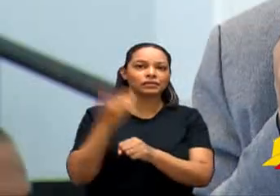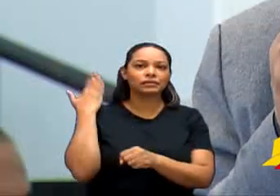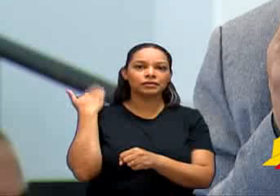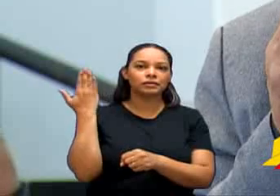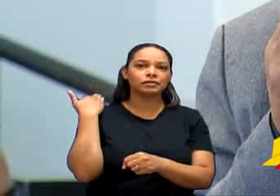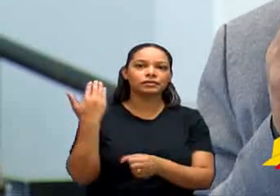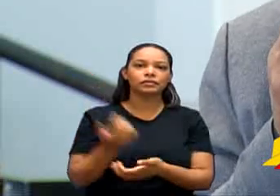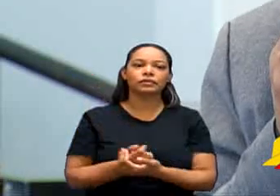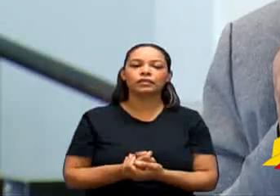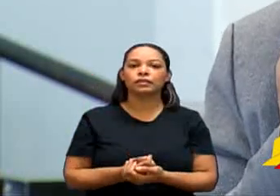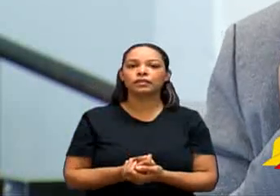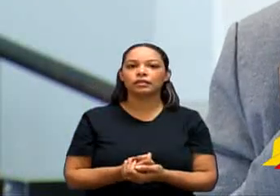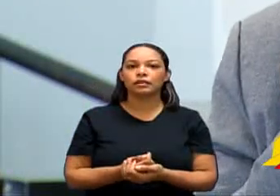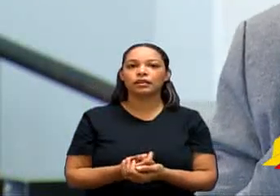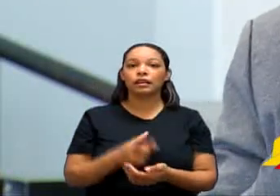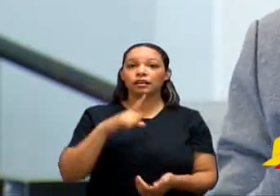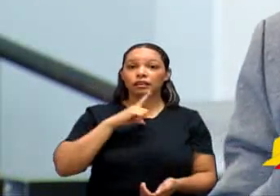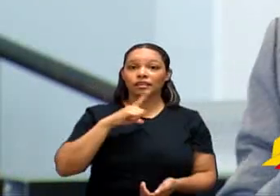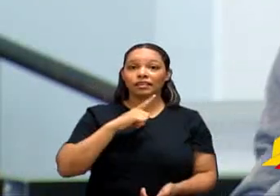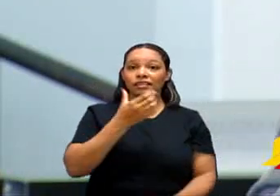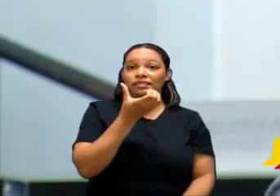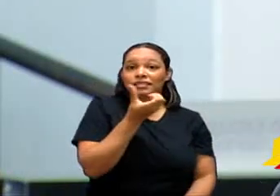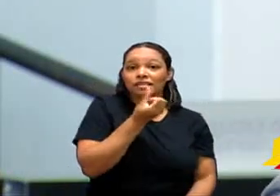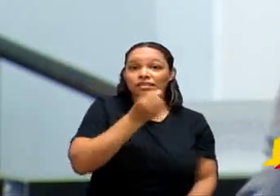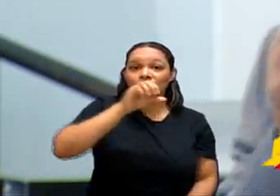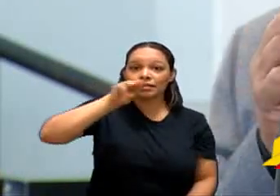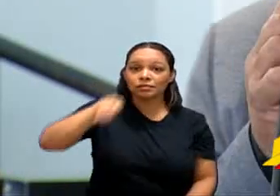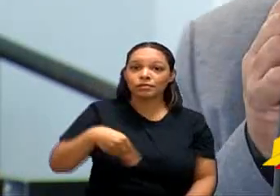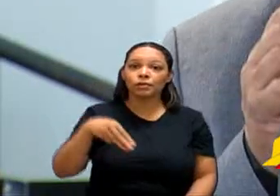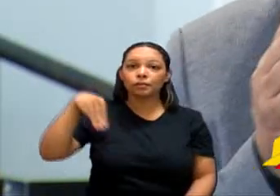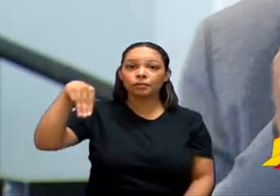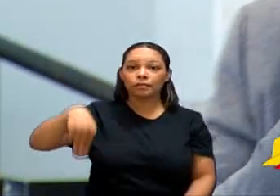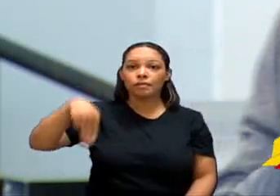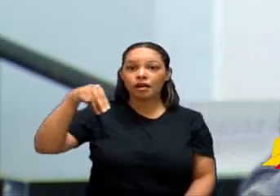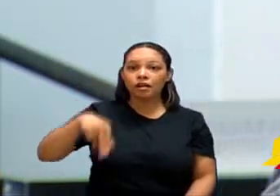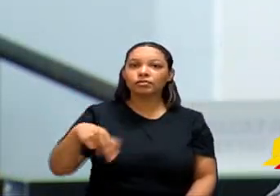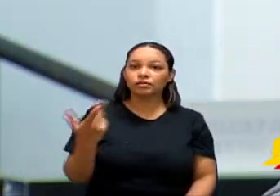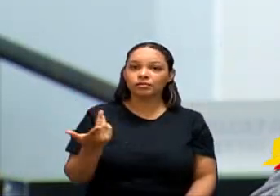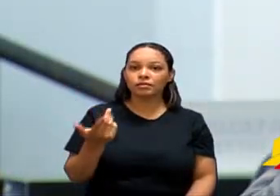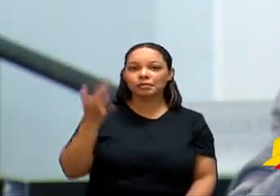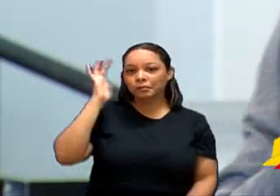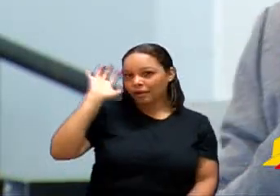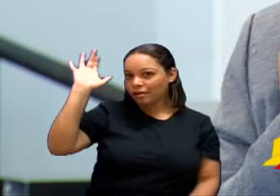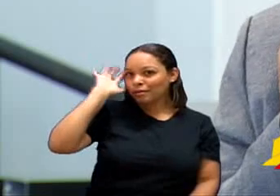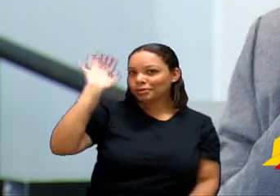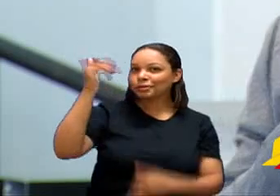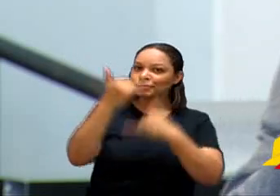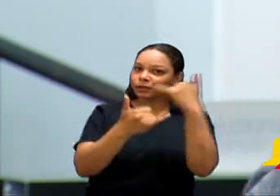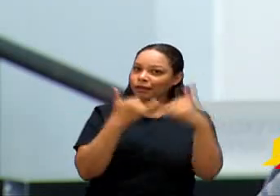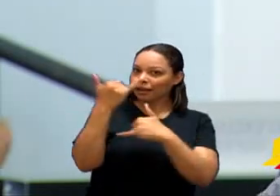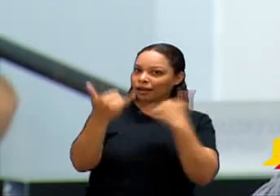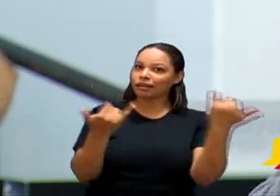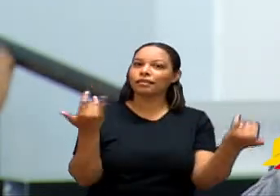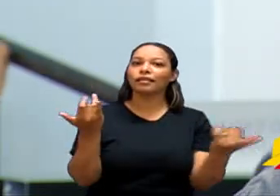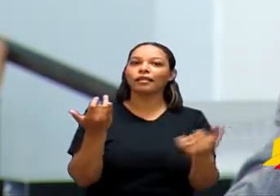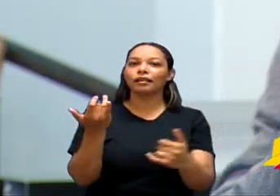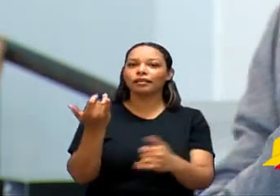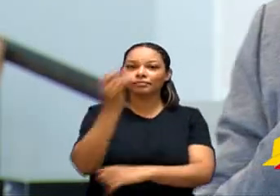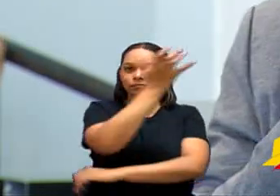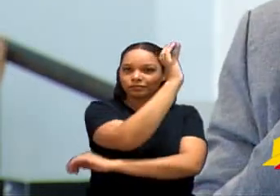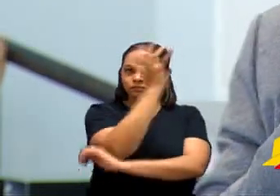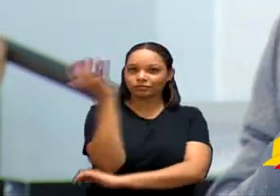João. 6 mil metros ainda de área. Imagine colocar lá uma tirolesa, colocar um arvorismo, isso. Colocar ali